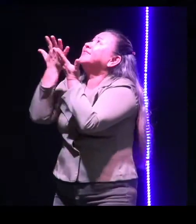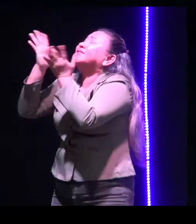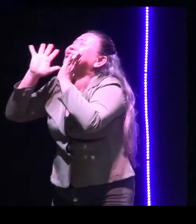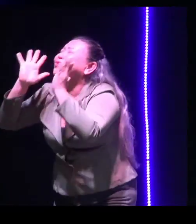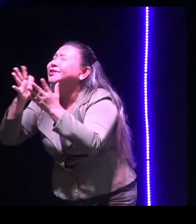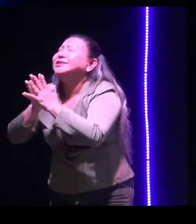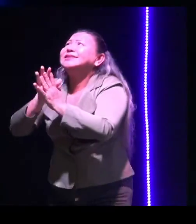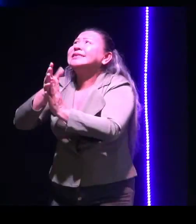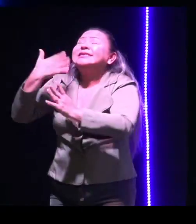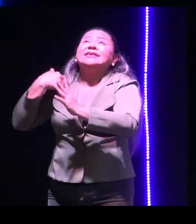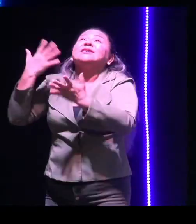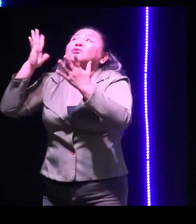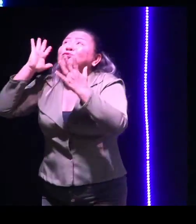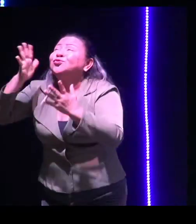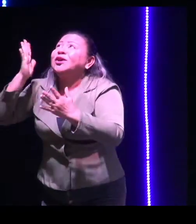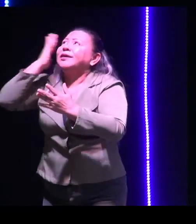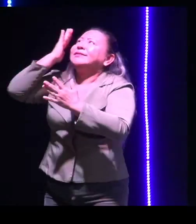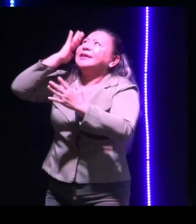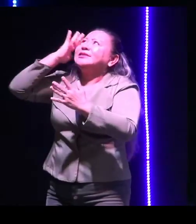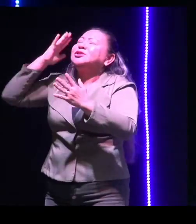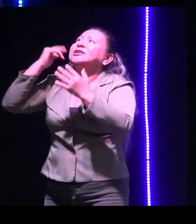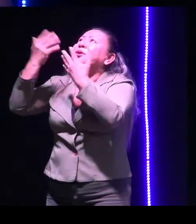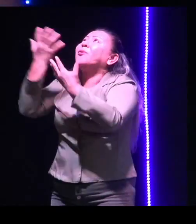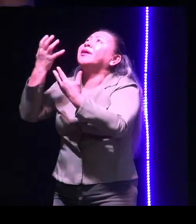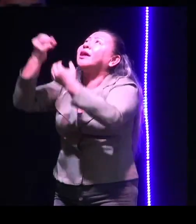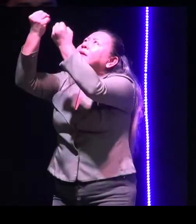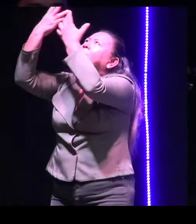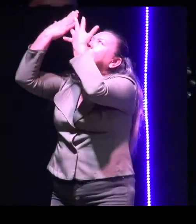você trazer a cruz de Cristo, a luz.